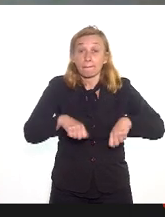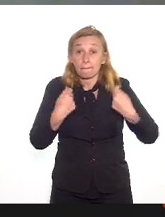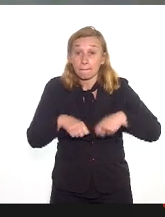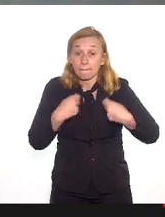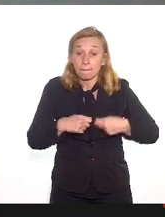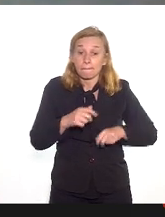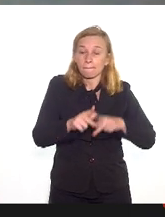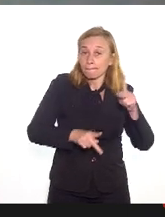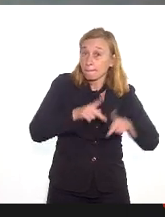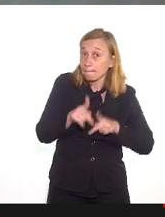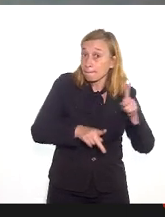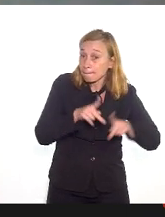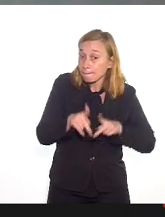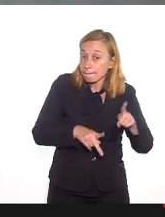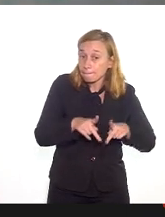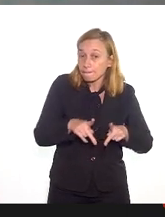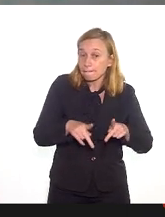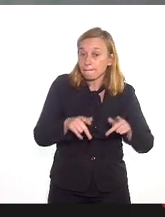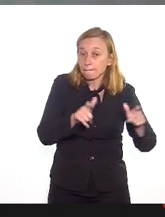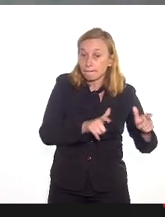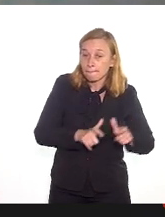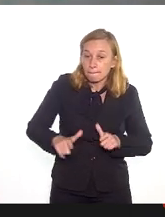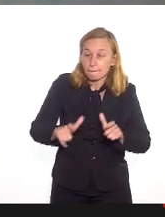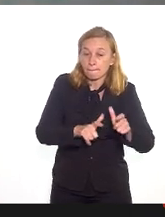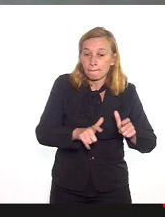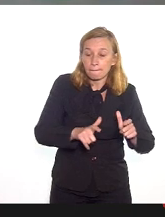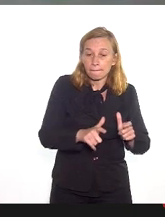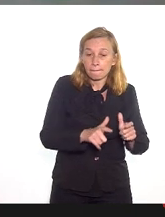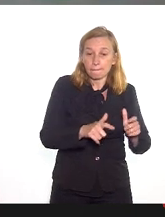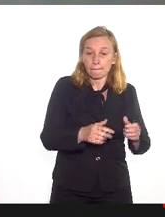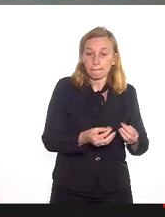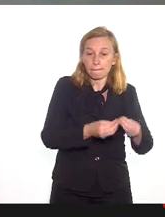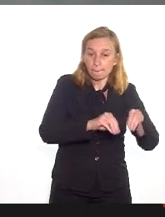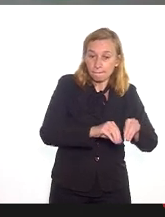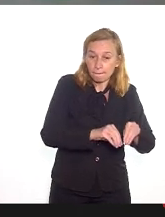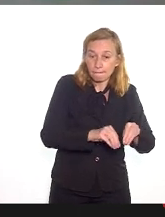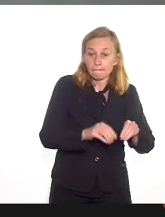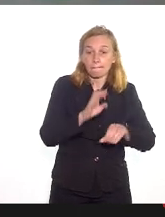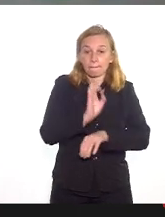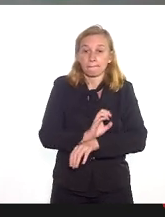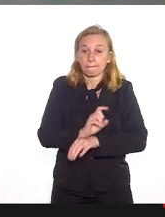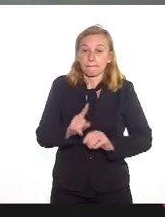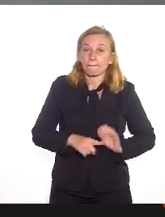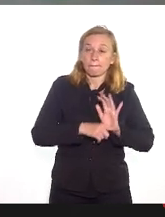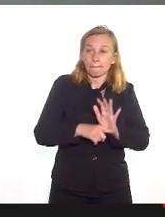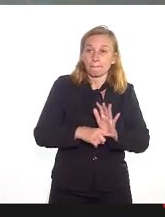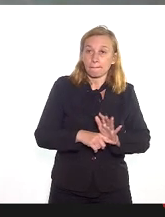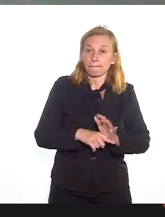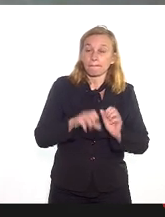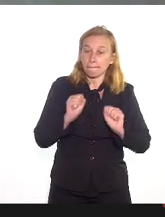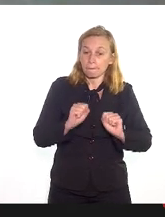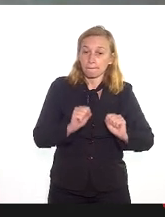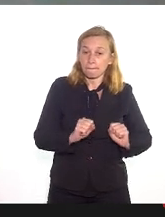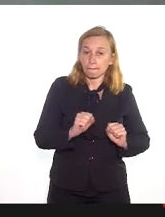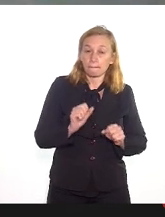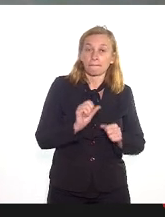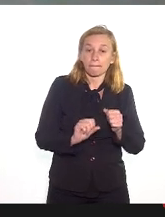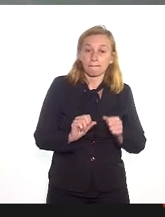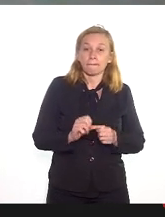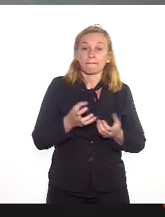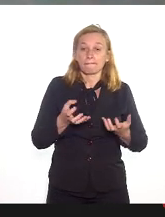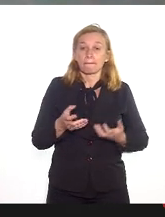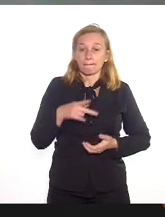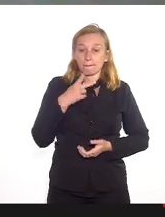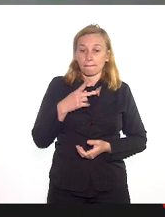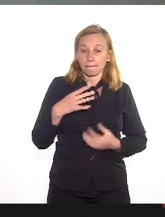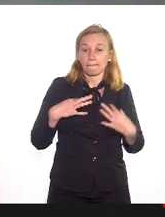das populações das regiões afetadas do Estado, eu acho que é uma contribuição que as universidades podem fazer e eu queria colocar aqui